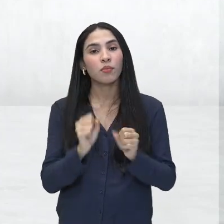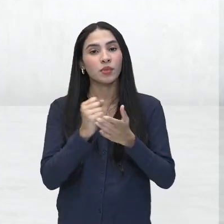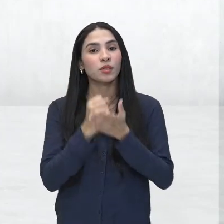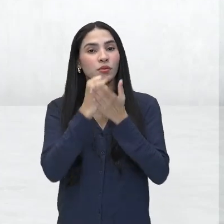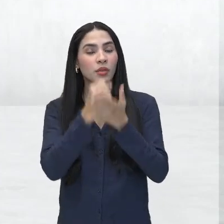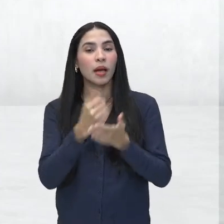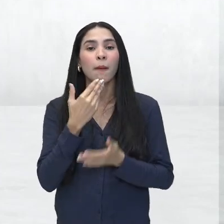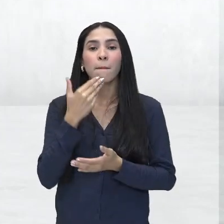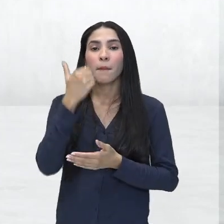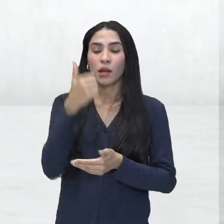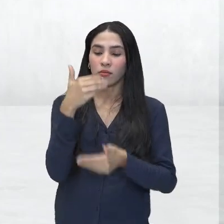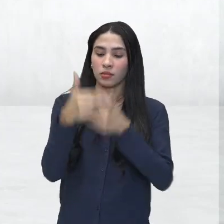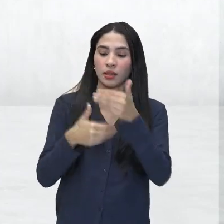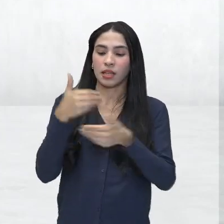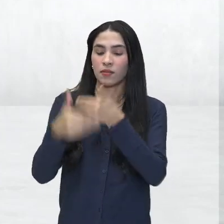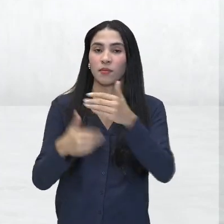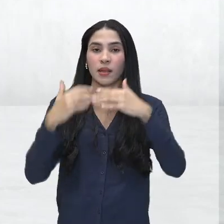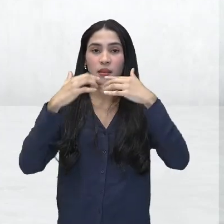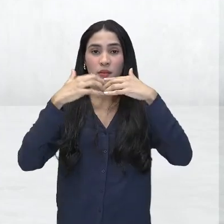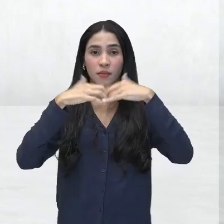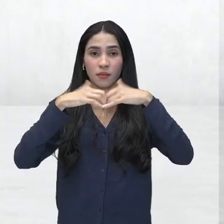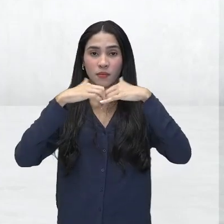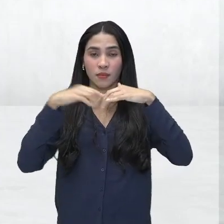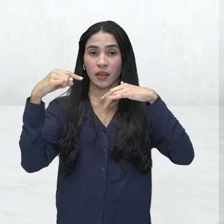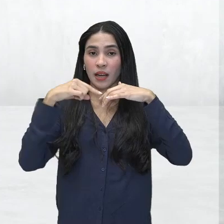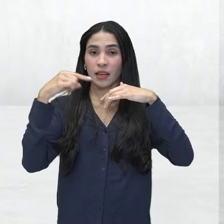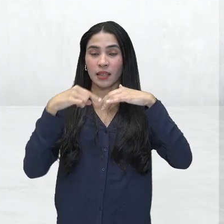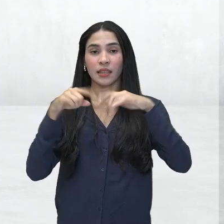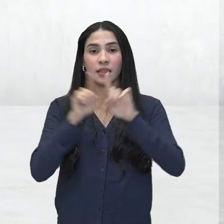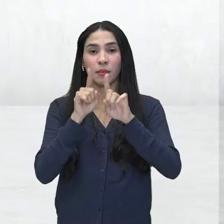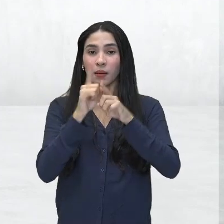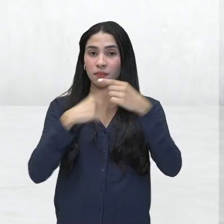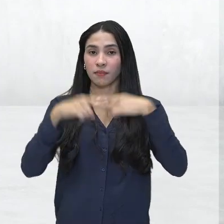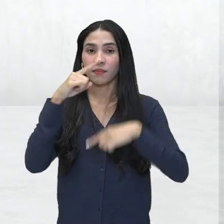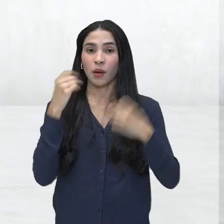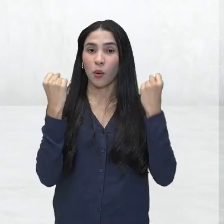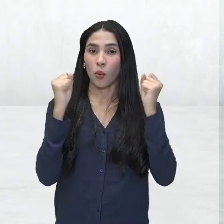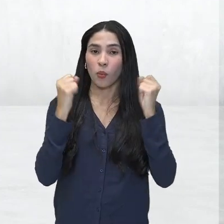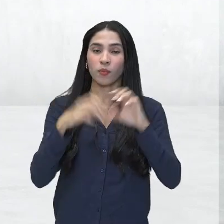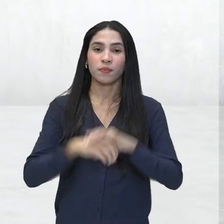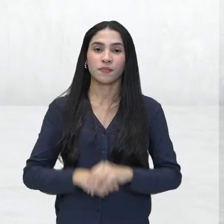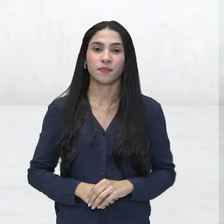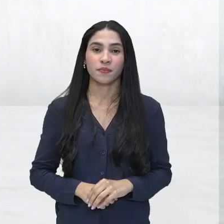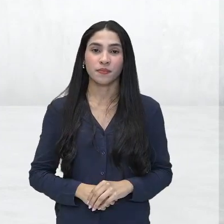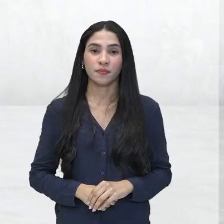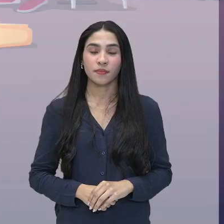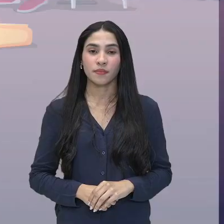o melhor funcionamento cerebral e maior disposição física.